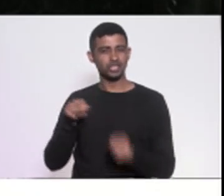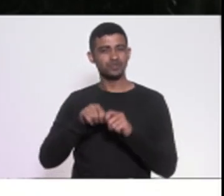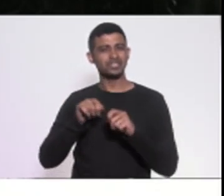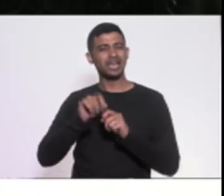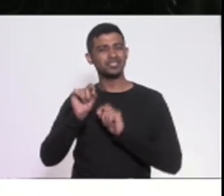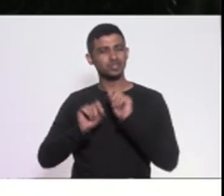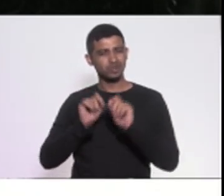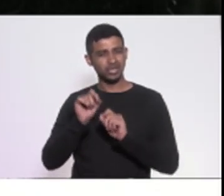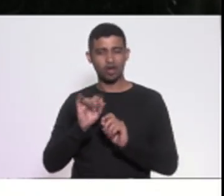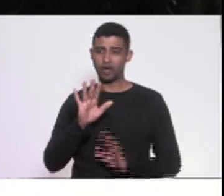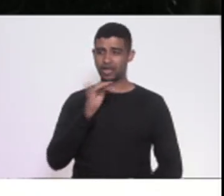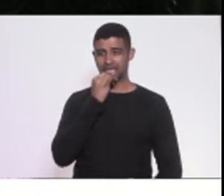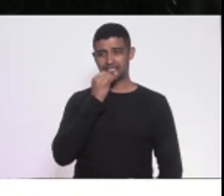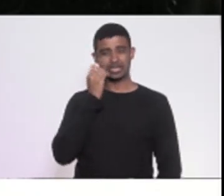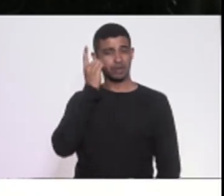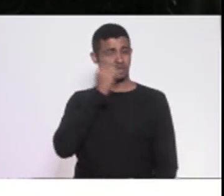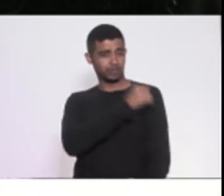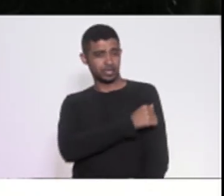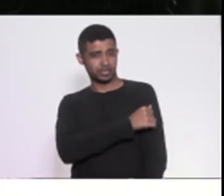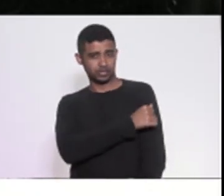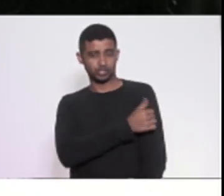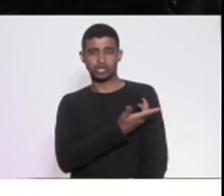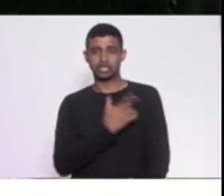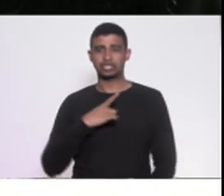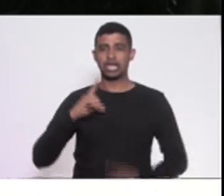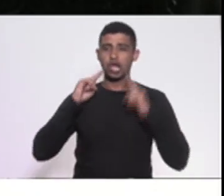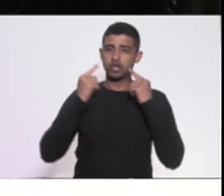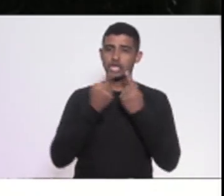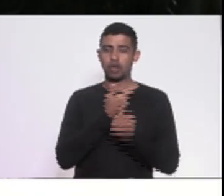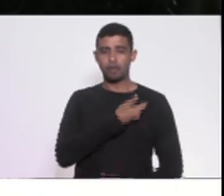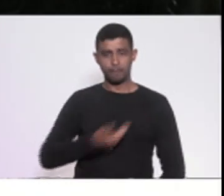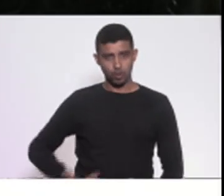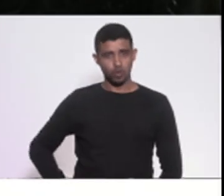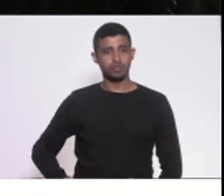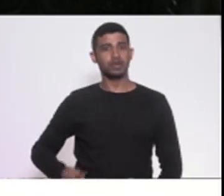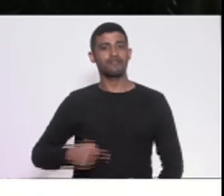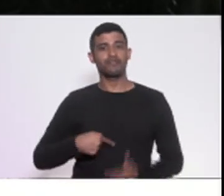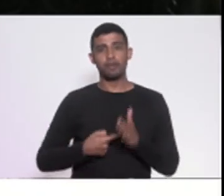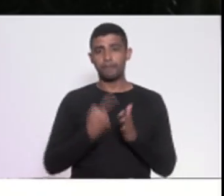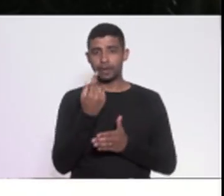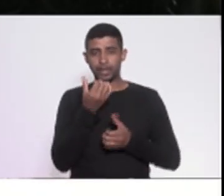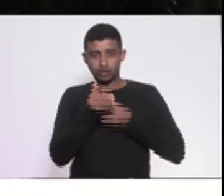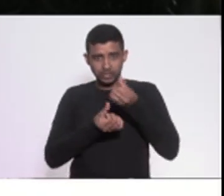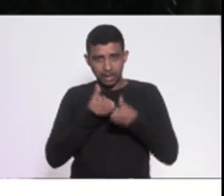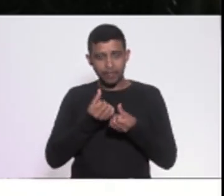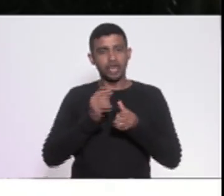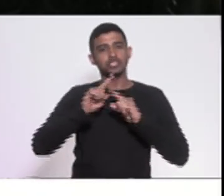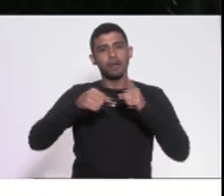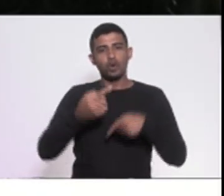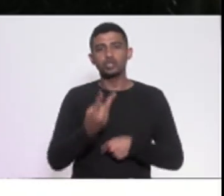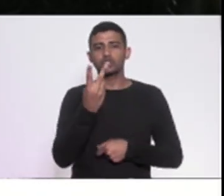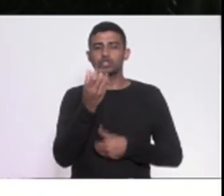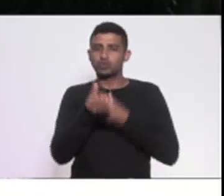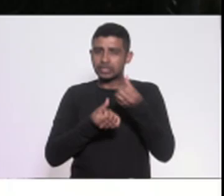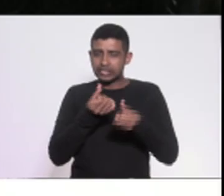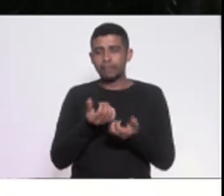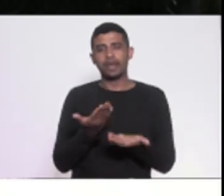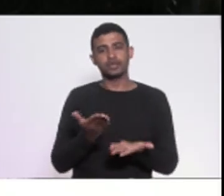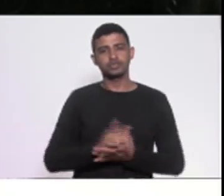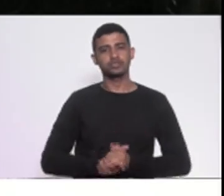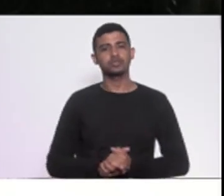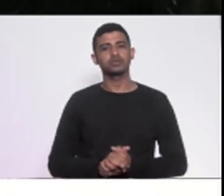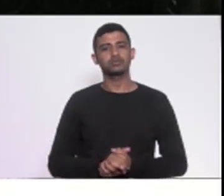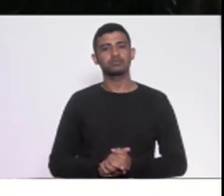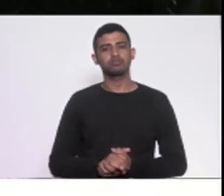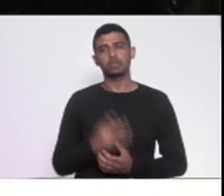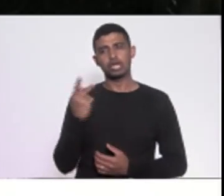enfermeira Rejane, por exemplo, uma audiência pública no primeiro semestre, uma no segundo semestre, como Vossa Excelência entendesse, mas